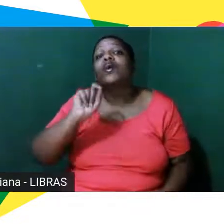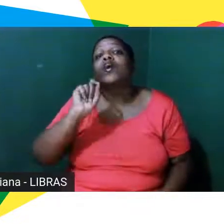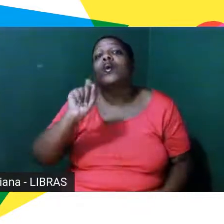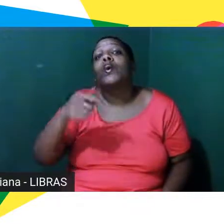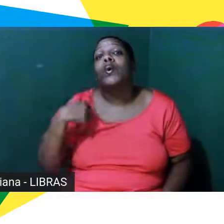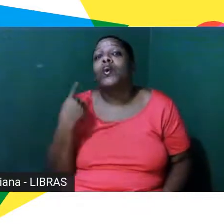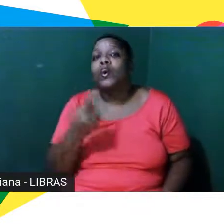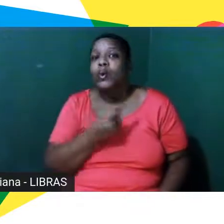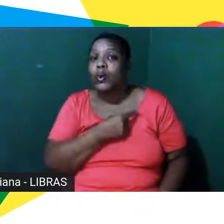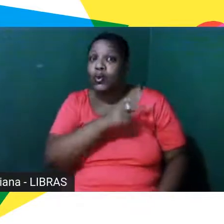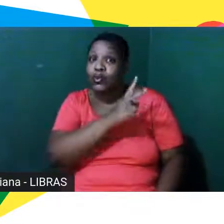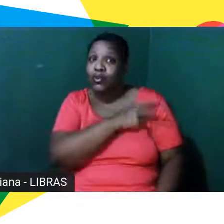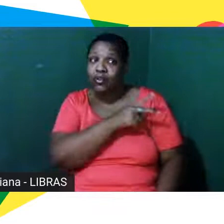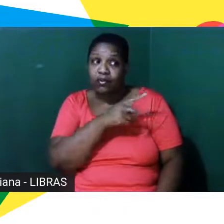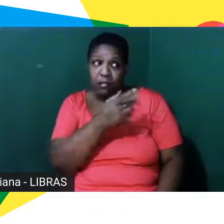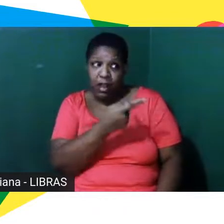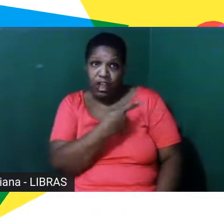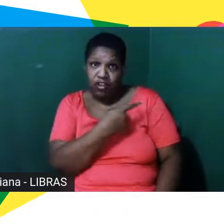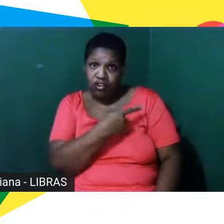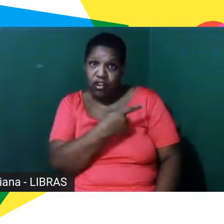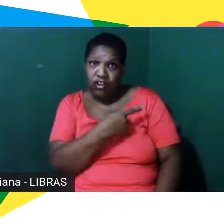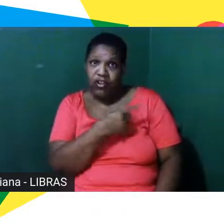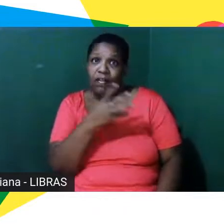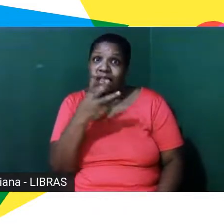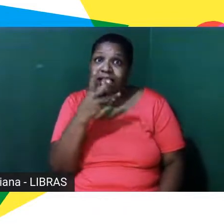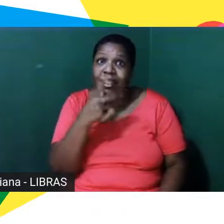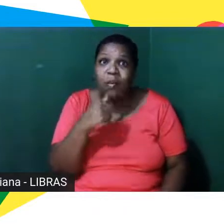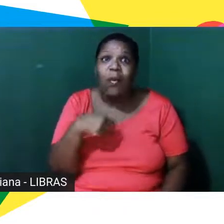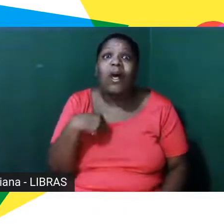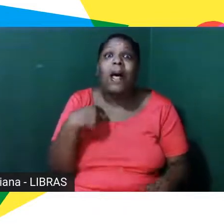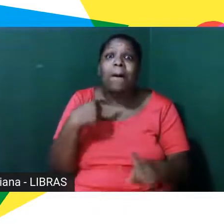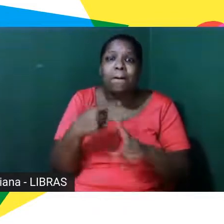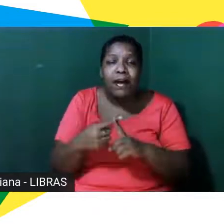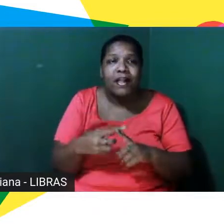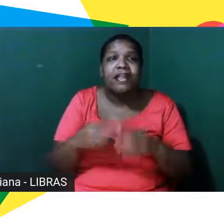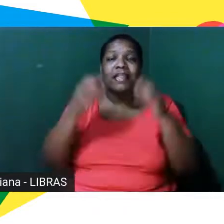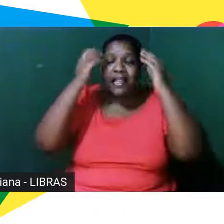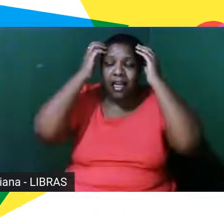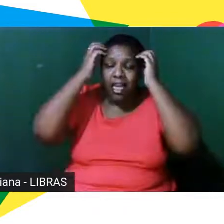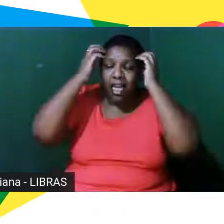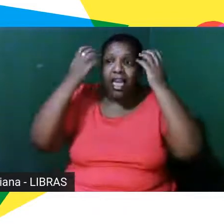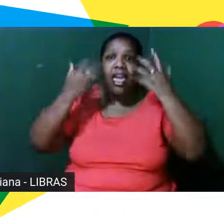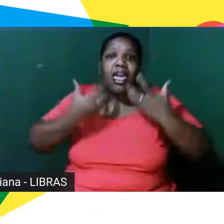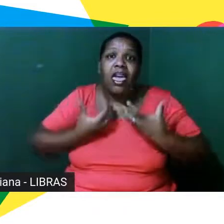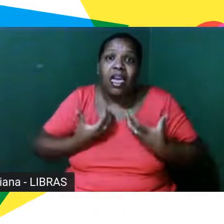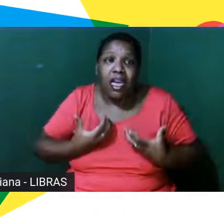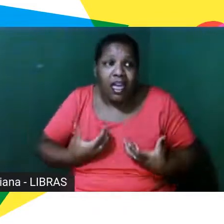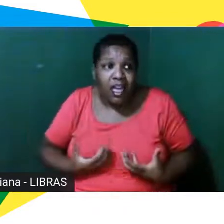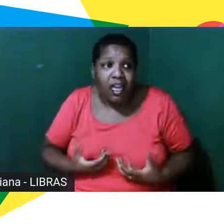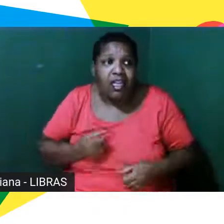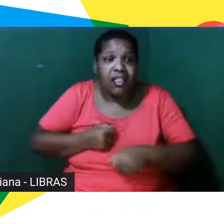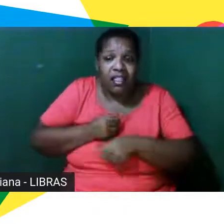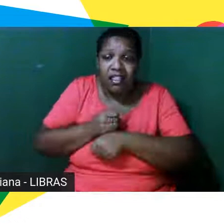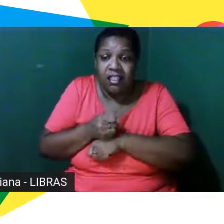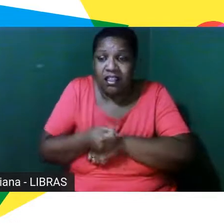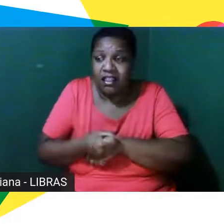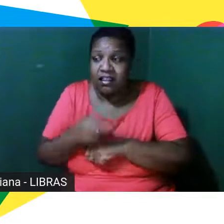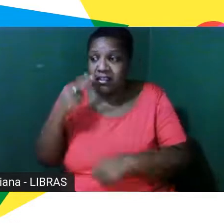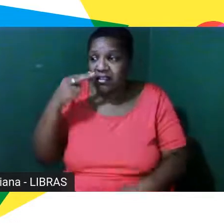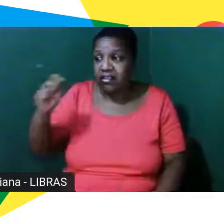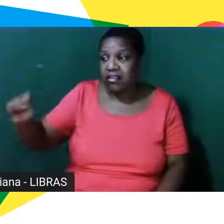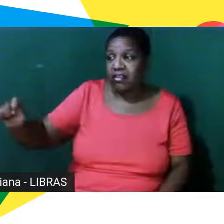o nosso chefe para gente que a gente vai demorar mais para fazer a gente vai ficar mais cansado para fazer e a gente vai ver